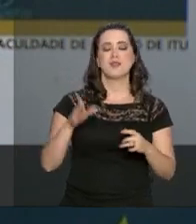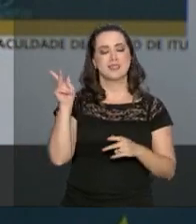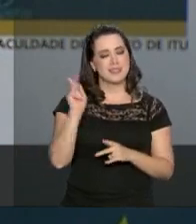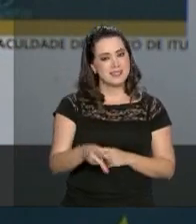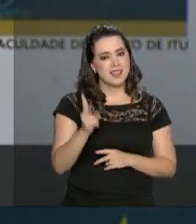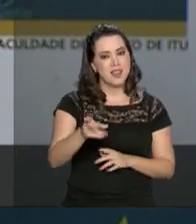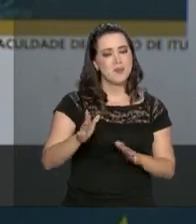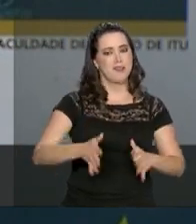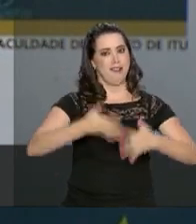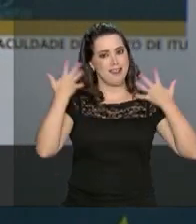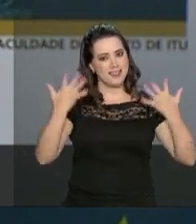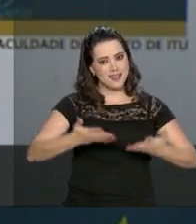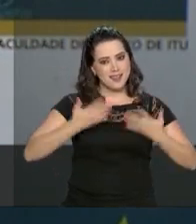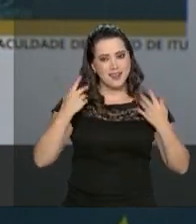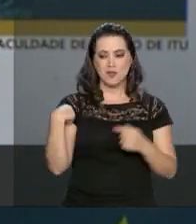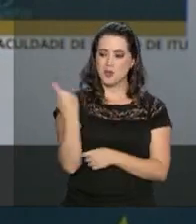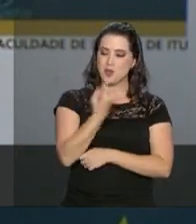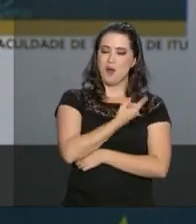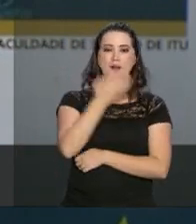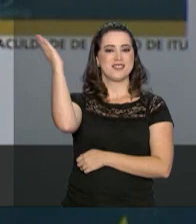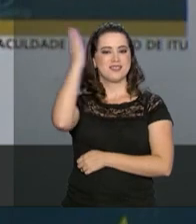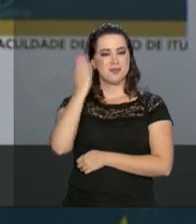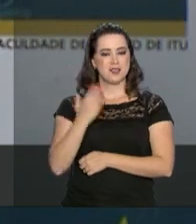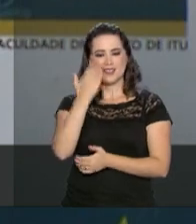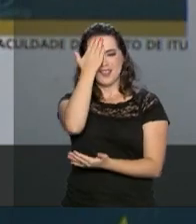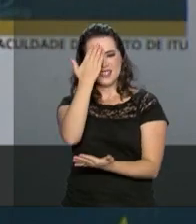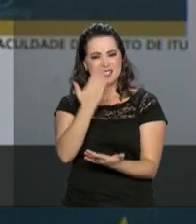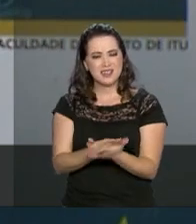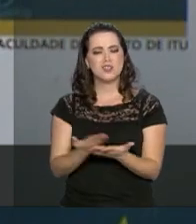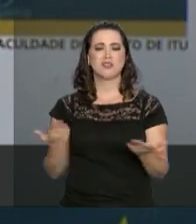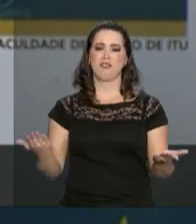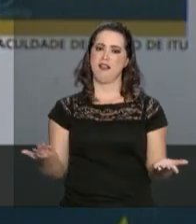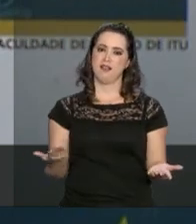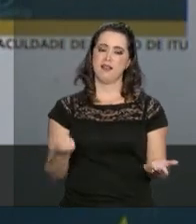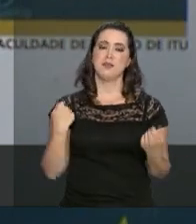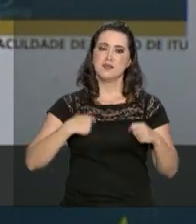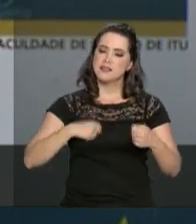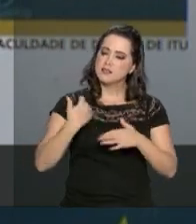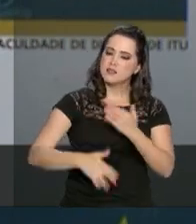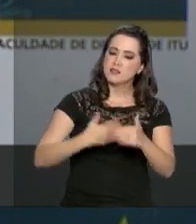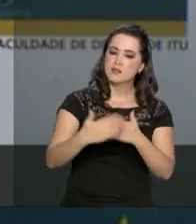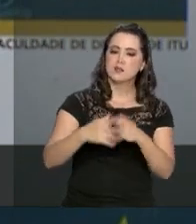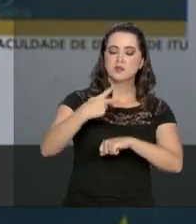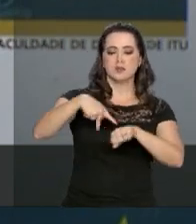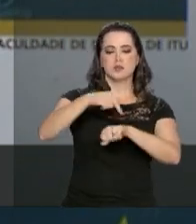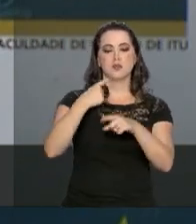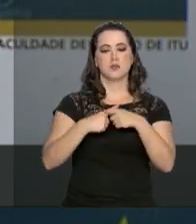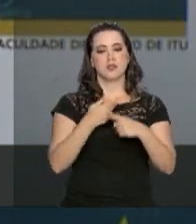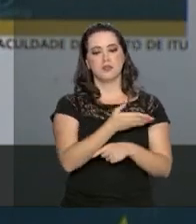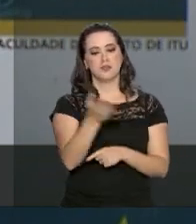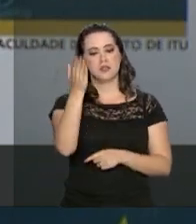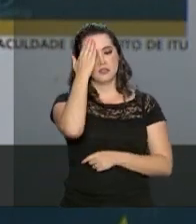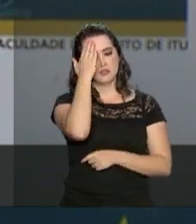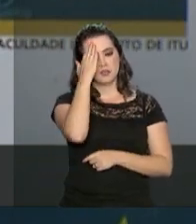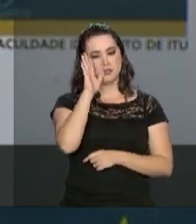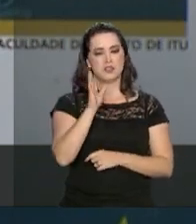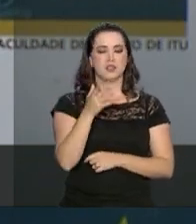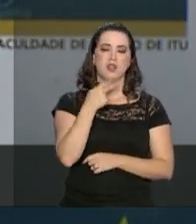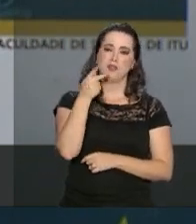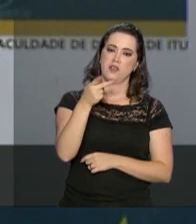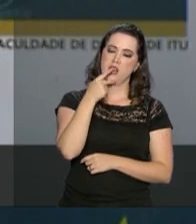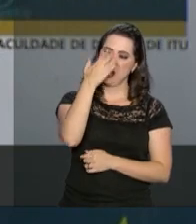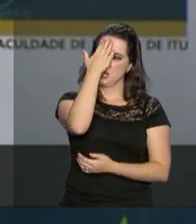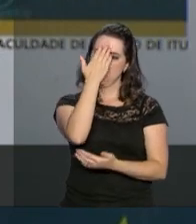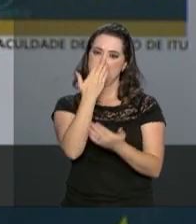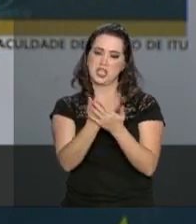por sermos brasileiros, não é? Nós temos que ser otimistas e acreditar no desenvolvimento do país, porque vocês sabem, eu não quero dizer que